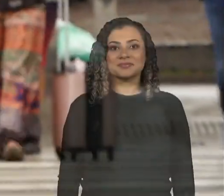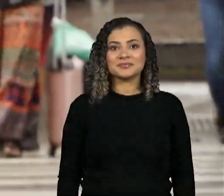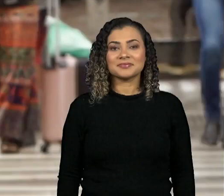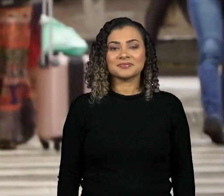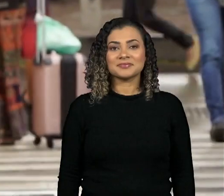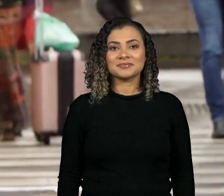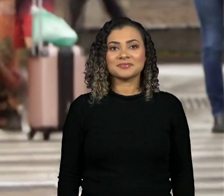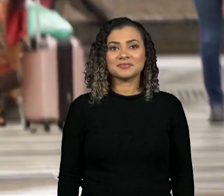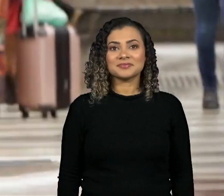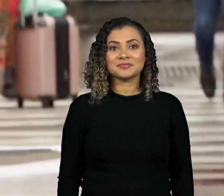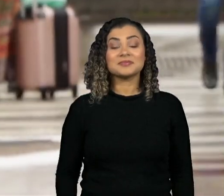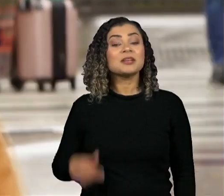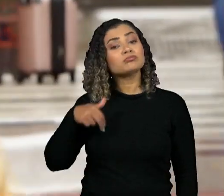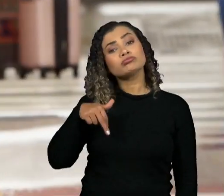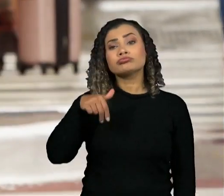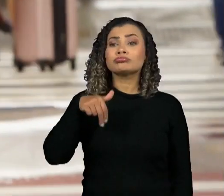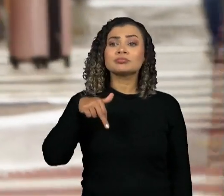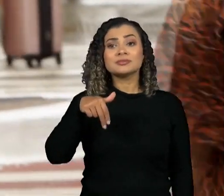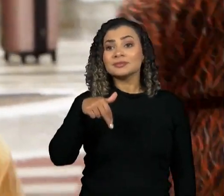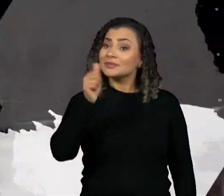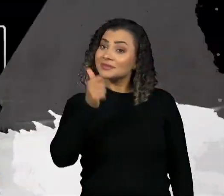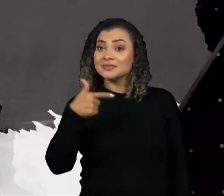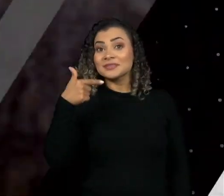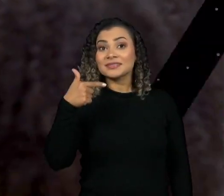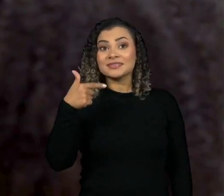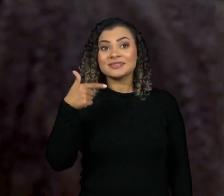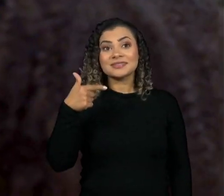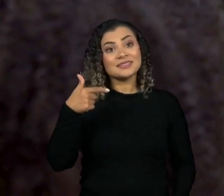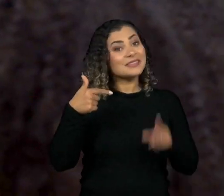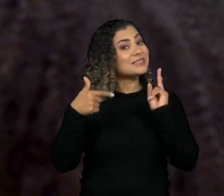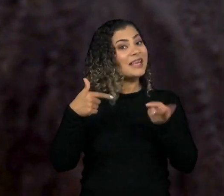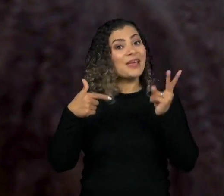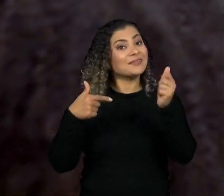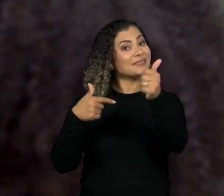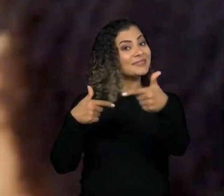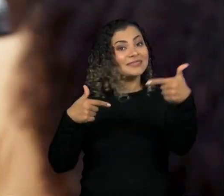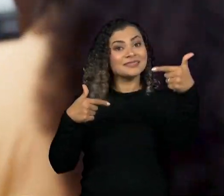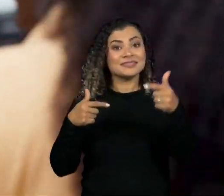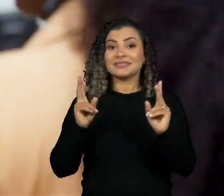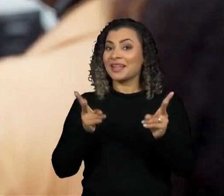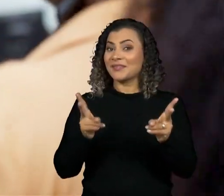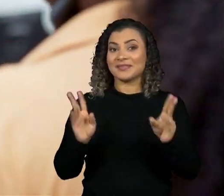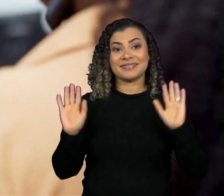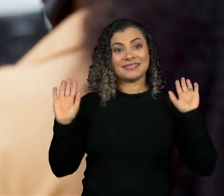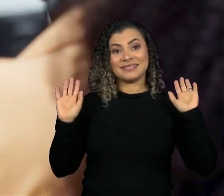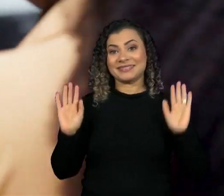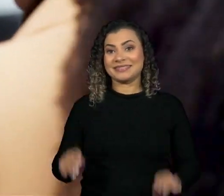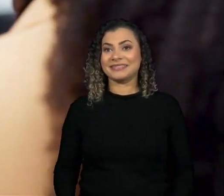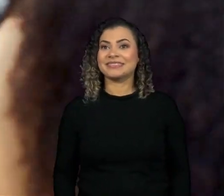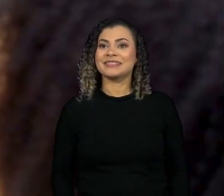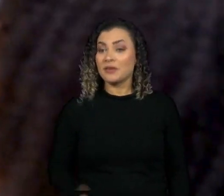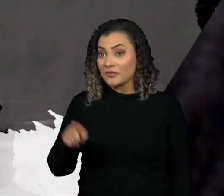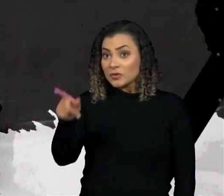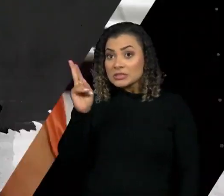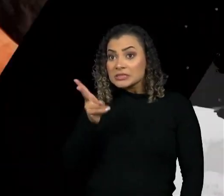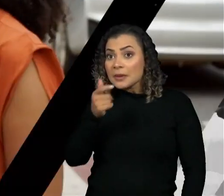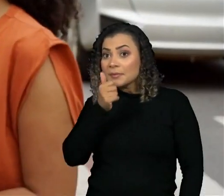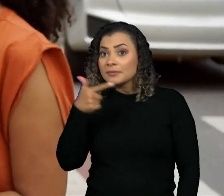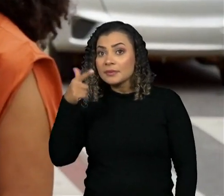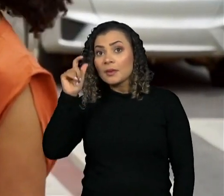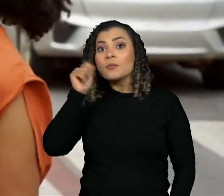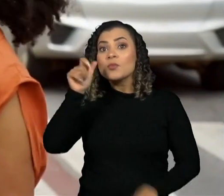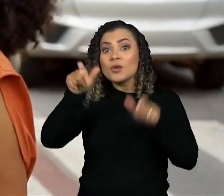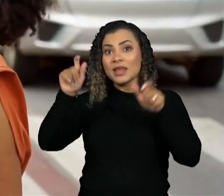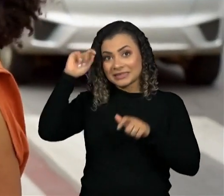Amanda, eu estava aqui andando na rua, você sorriu para mim? Ah, sempre, sempre. Você costuma sorrir para mulheres